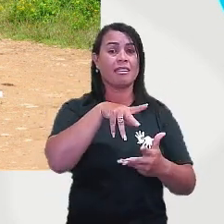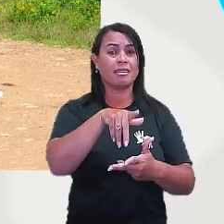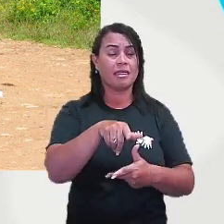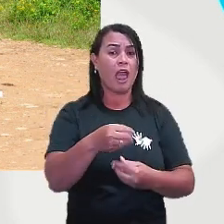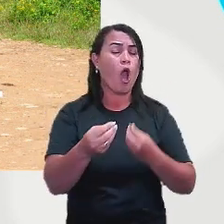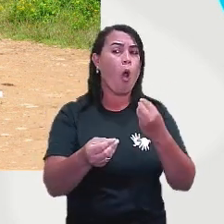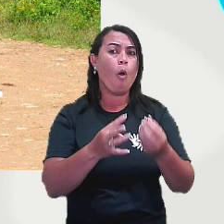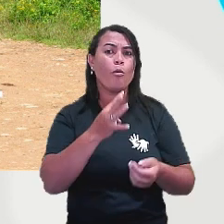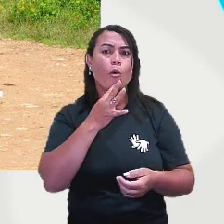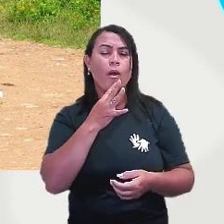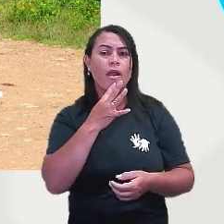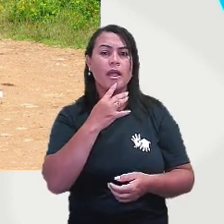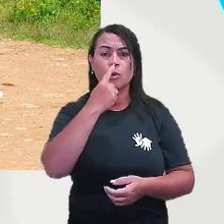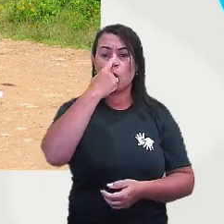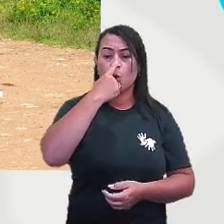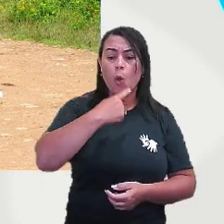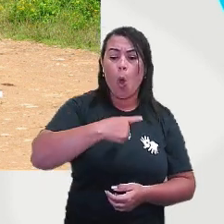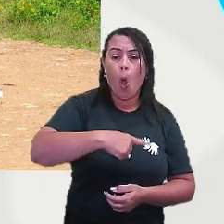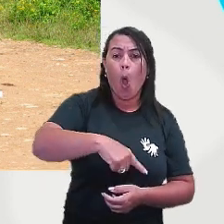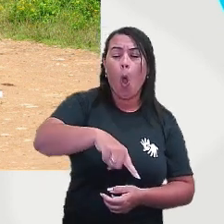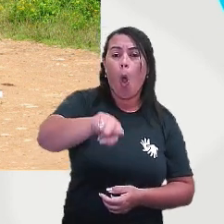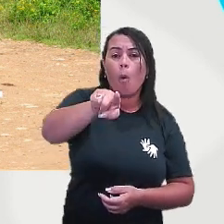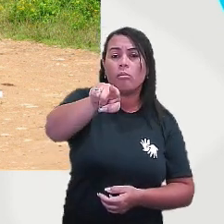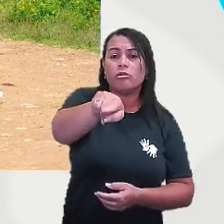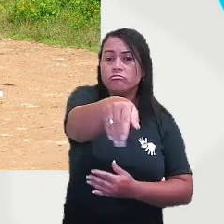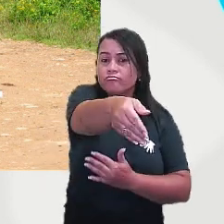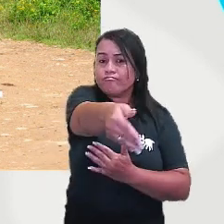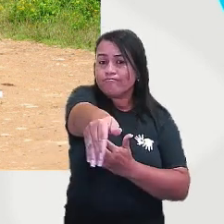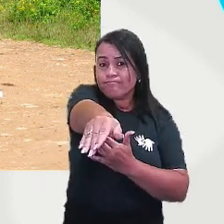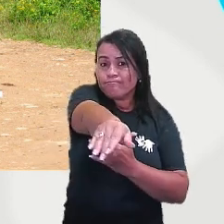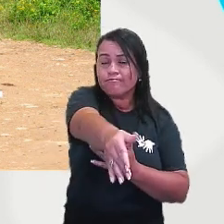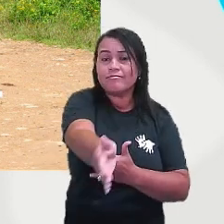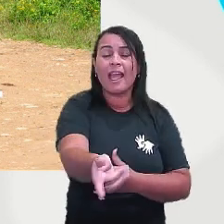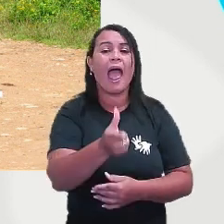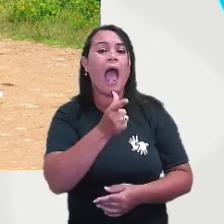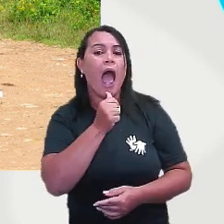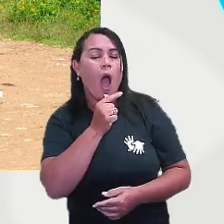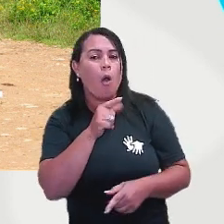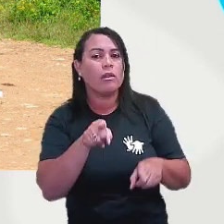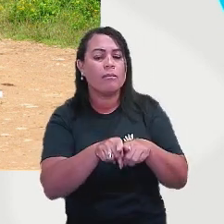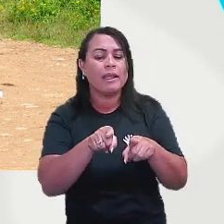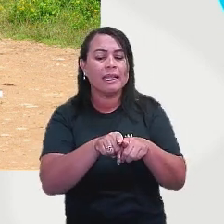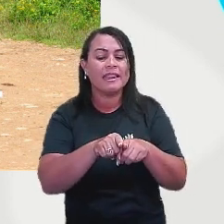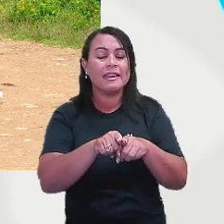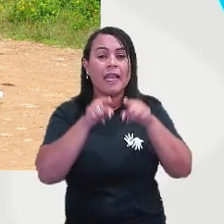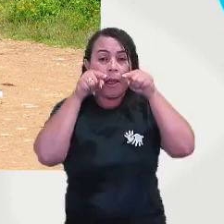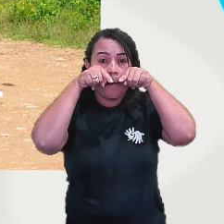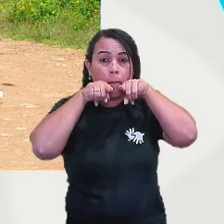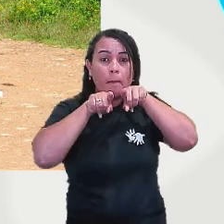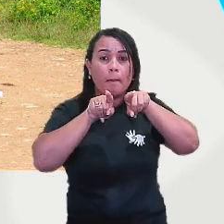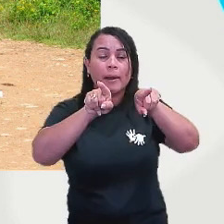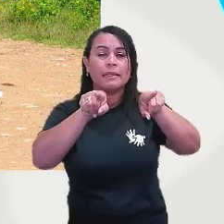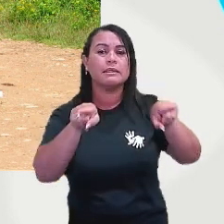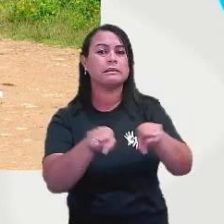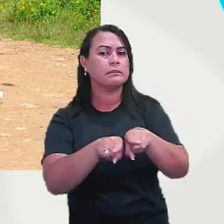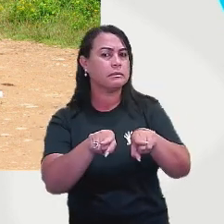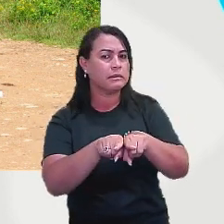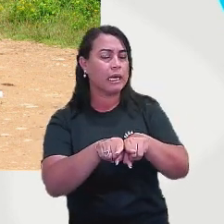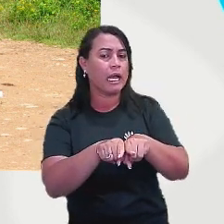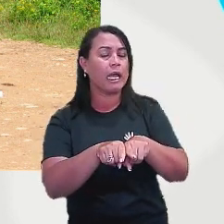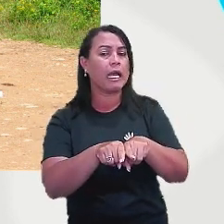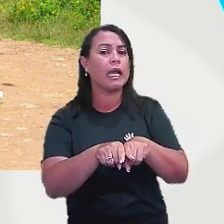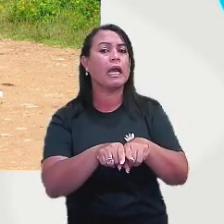enorme tromba que o ajuda a beber água, possui grandes presas na mandíbula superior